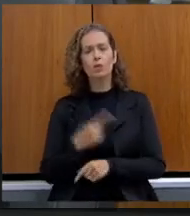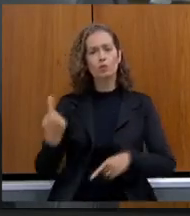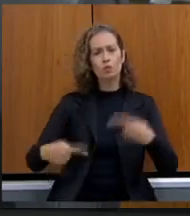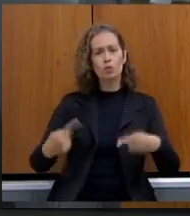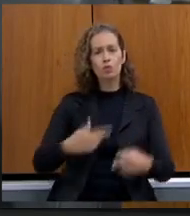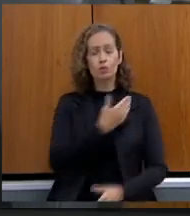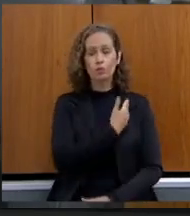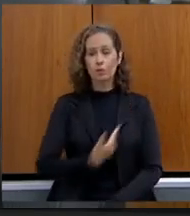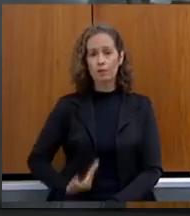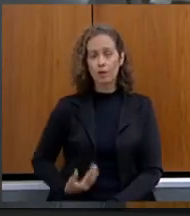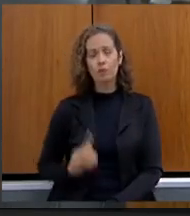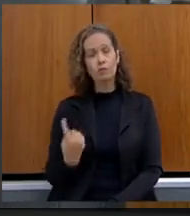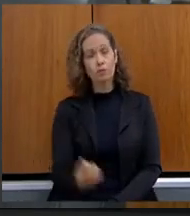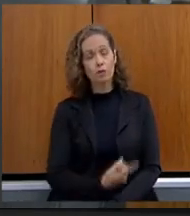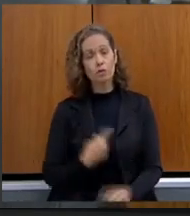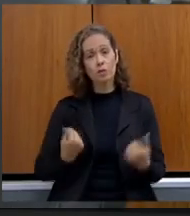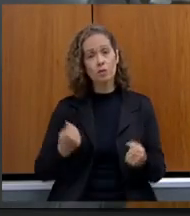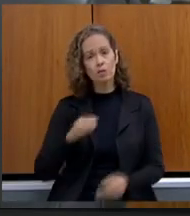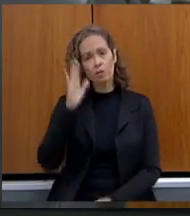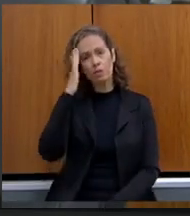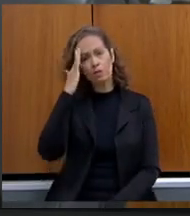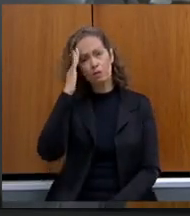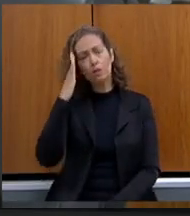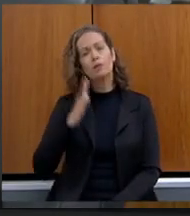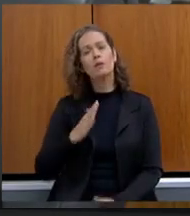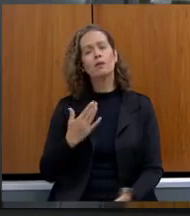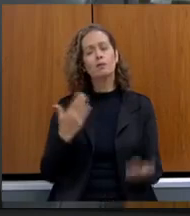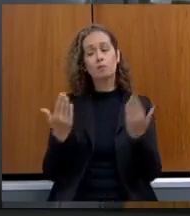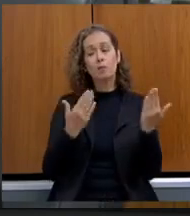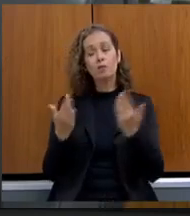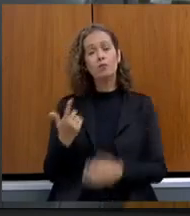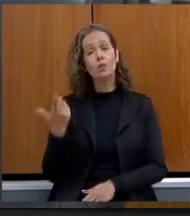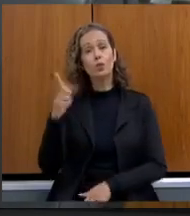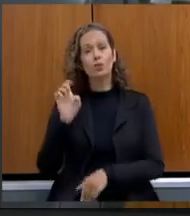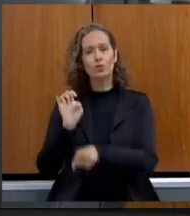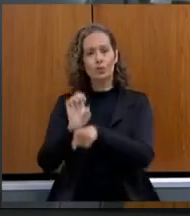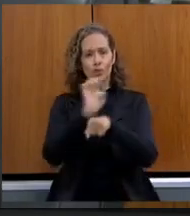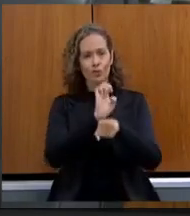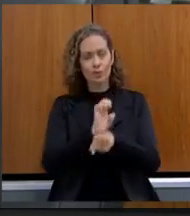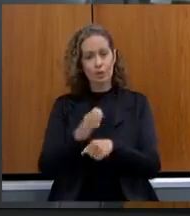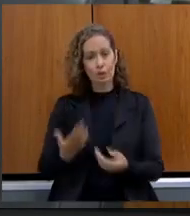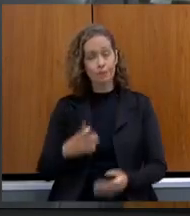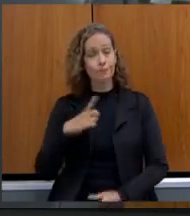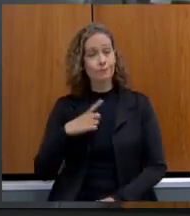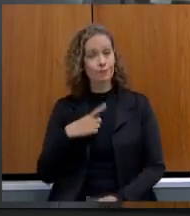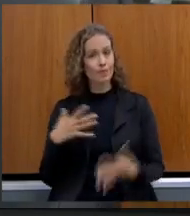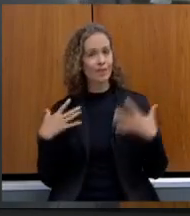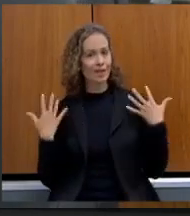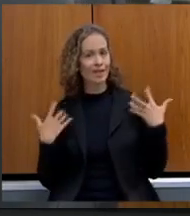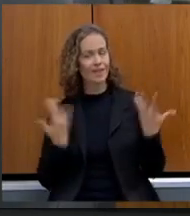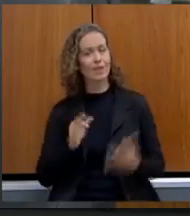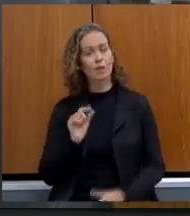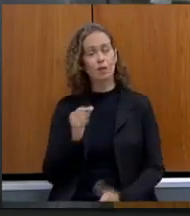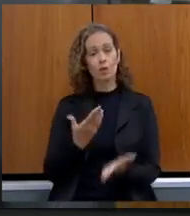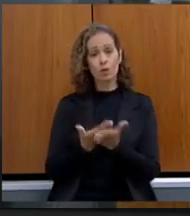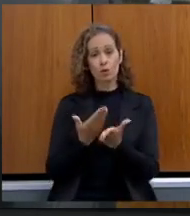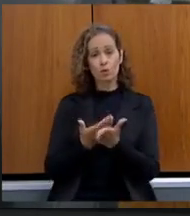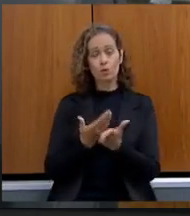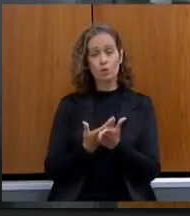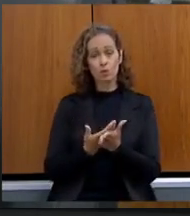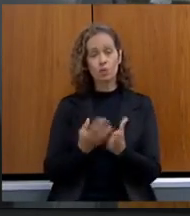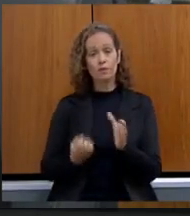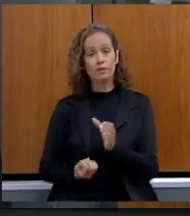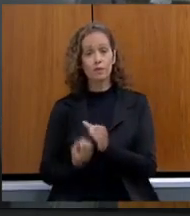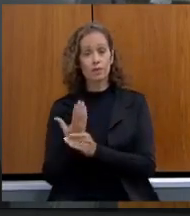públicas a importante que a gente se Observe também relação comparativa os outros estados e tivemos uma grande alegria de um estudo da Fundação